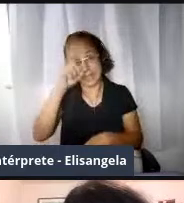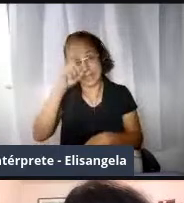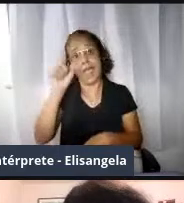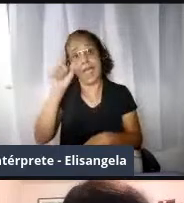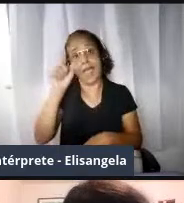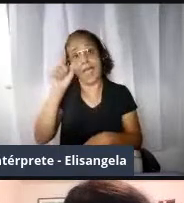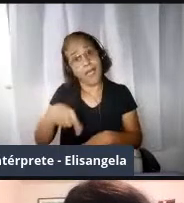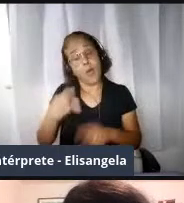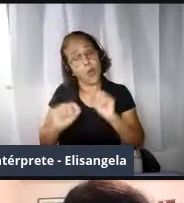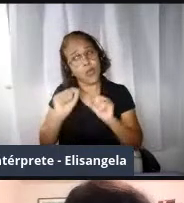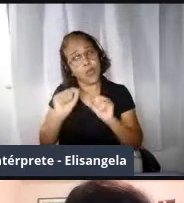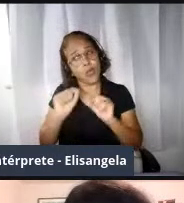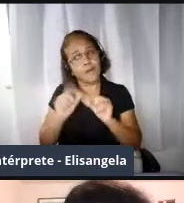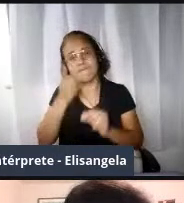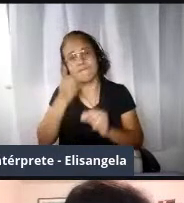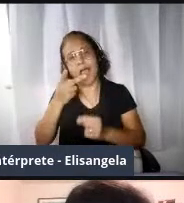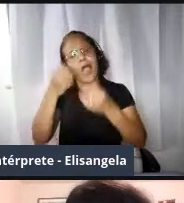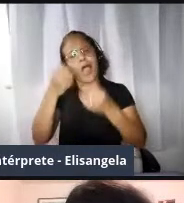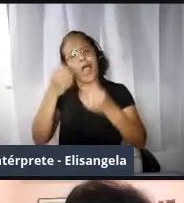passar, por favor.